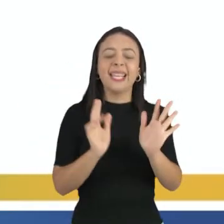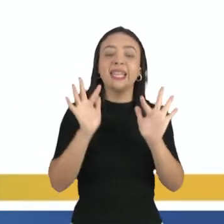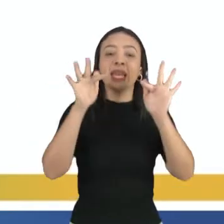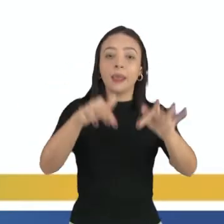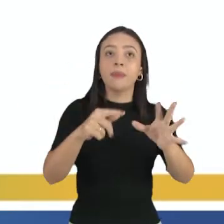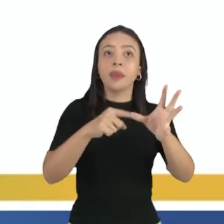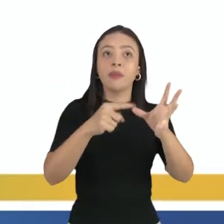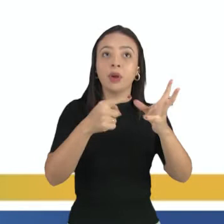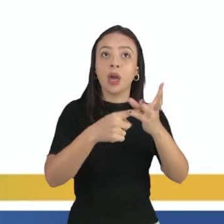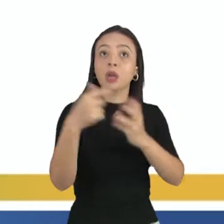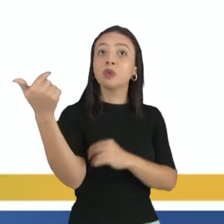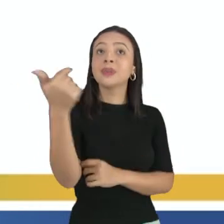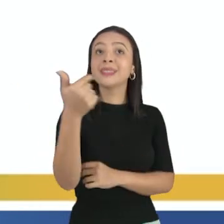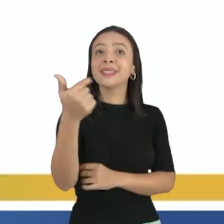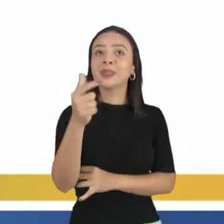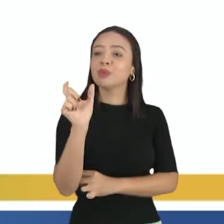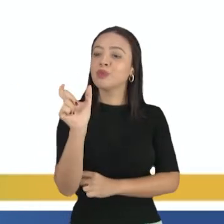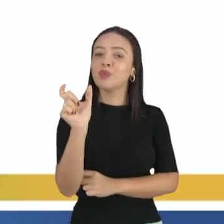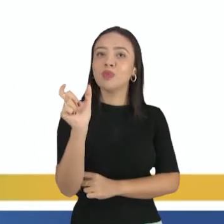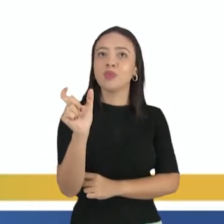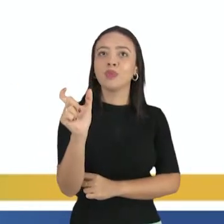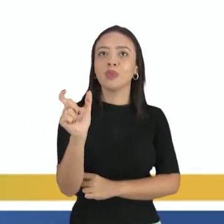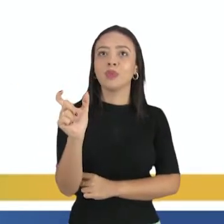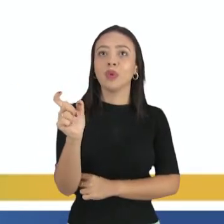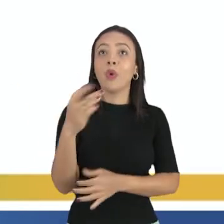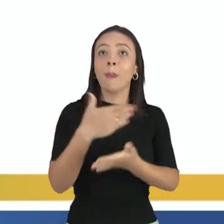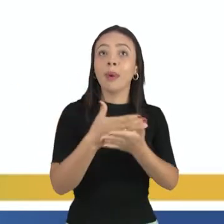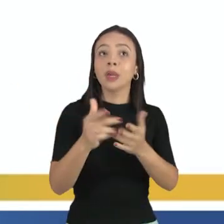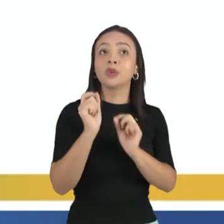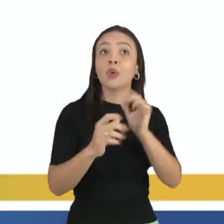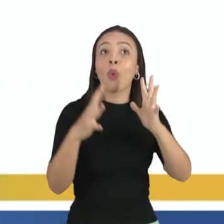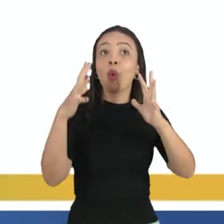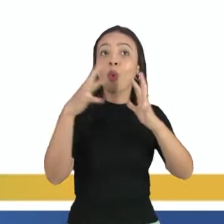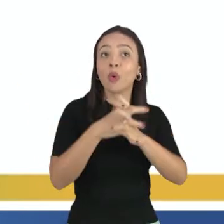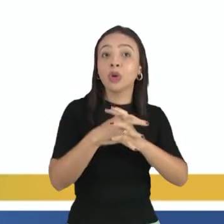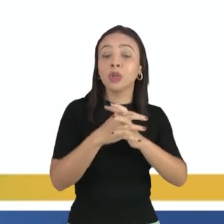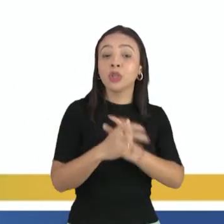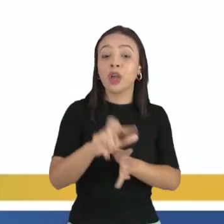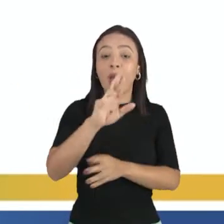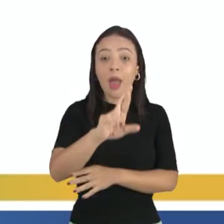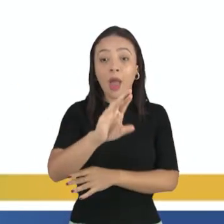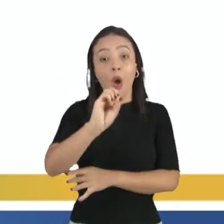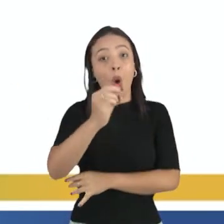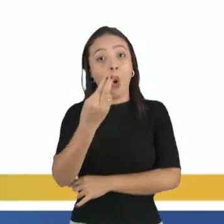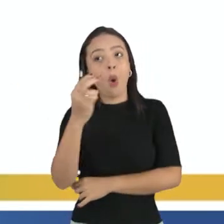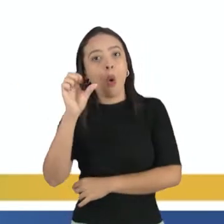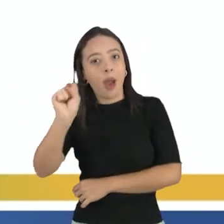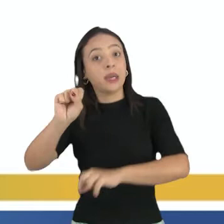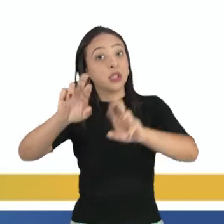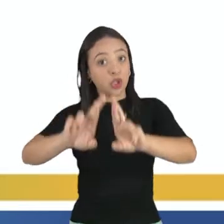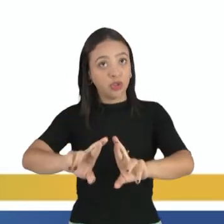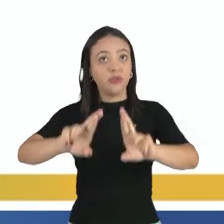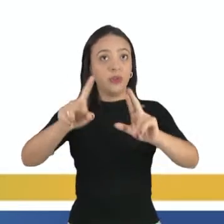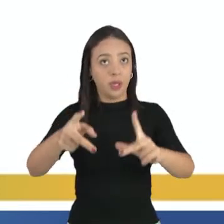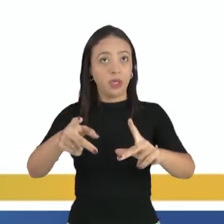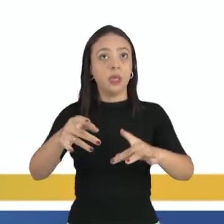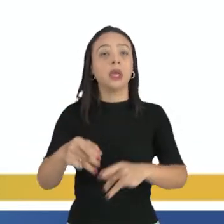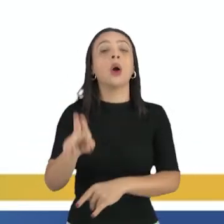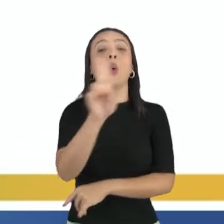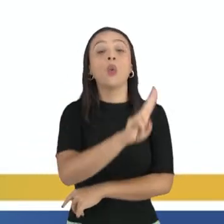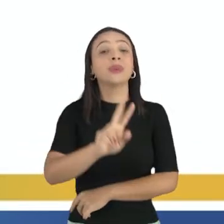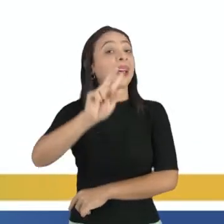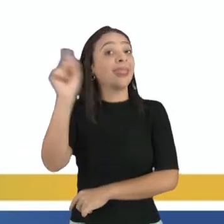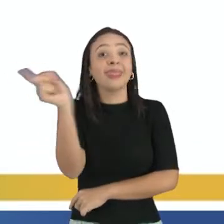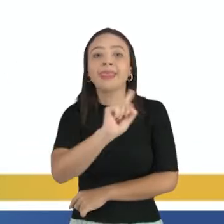e o segundo elemento, ou a palavra começa com uma consoante diferente de R ou